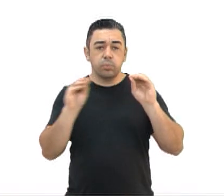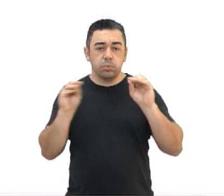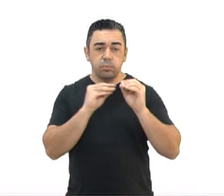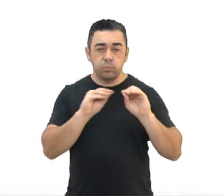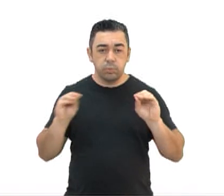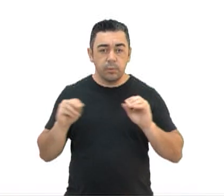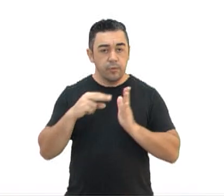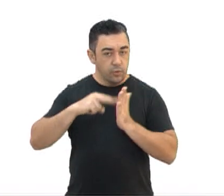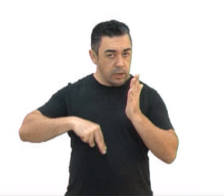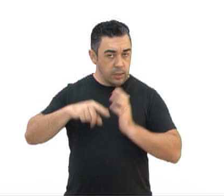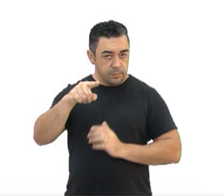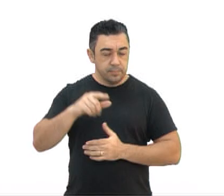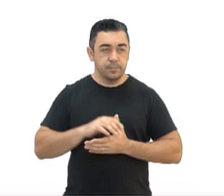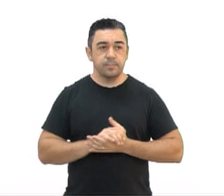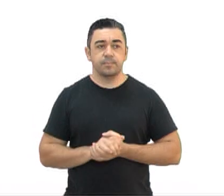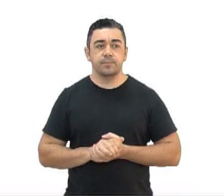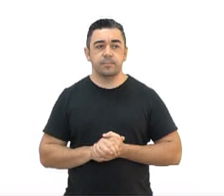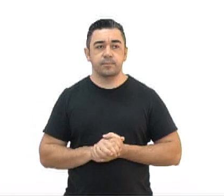professora vai ler aqui para vocês.